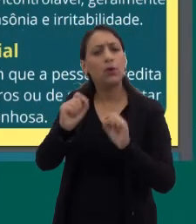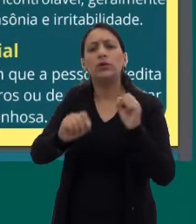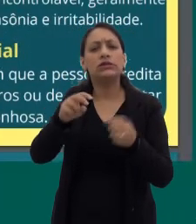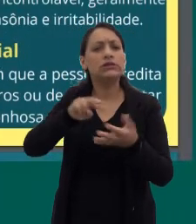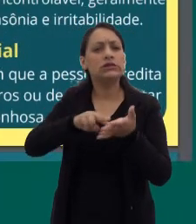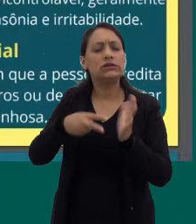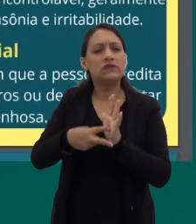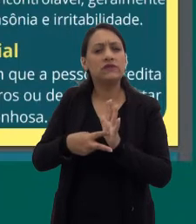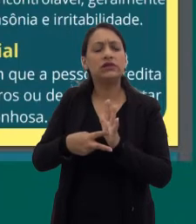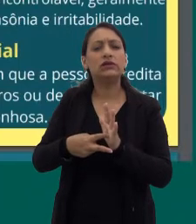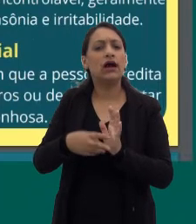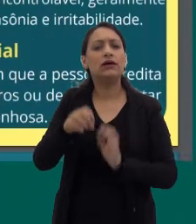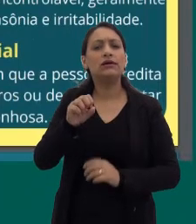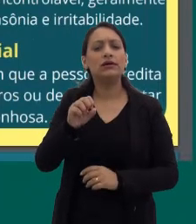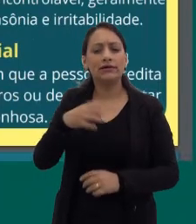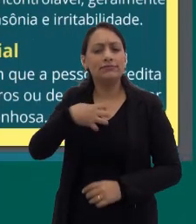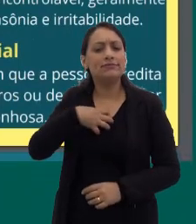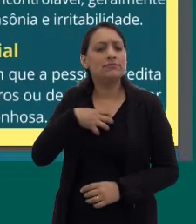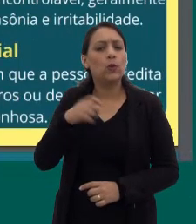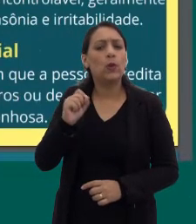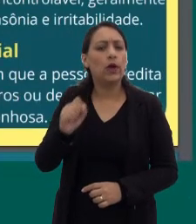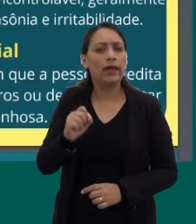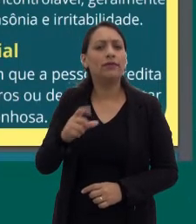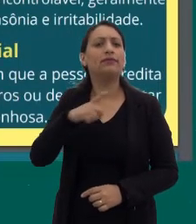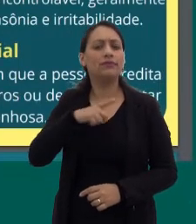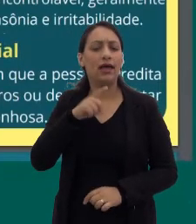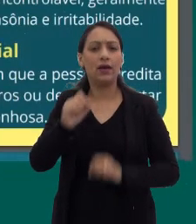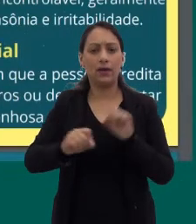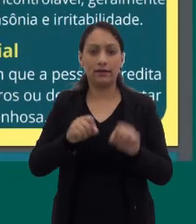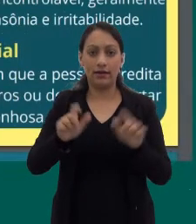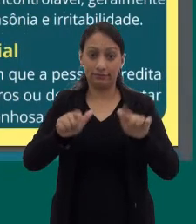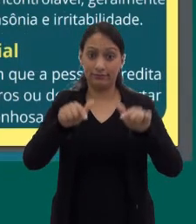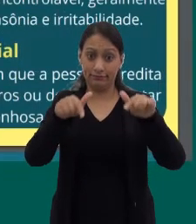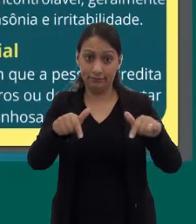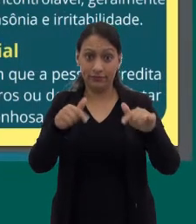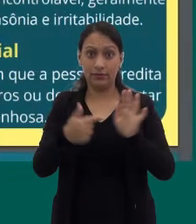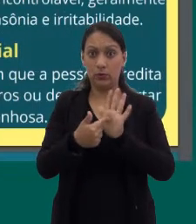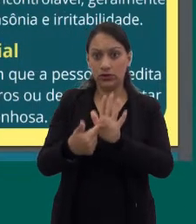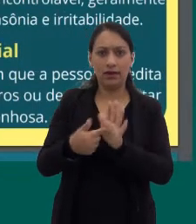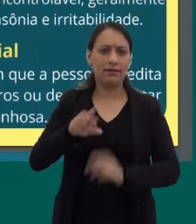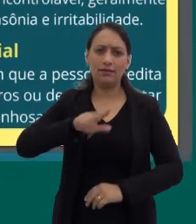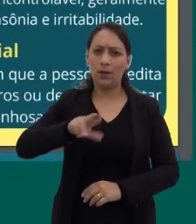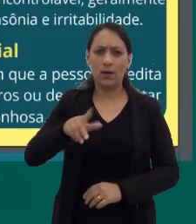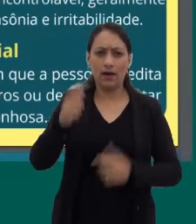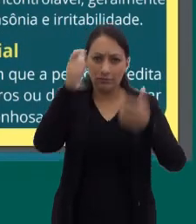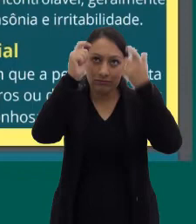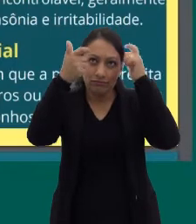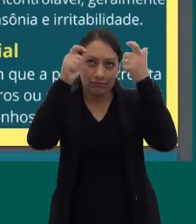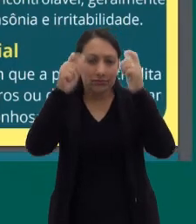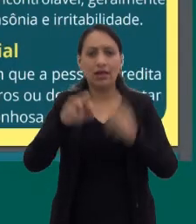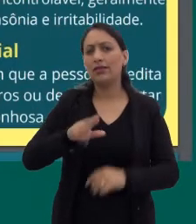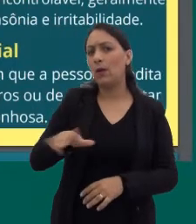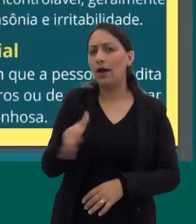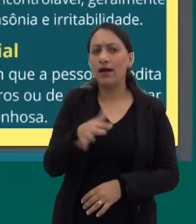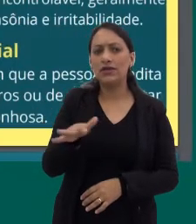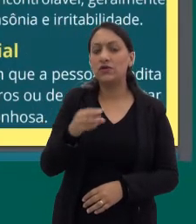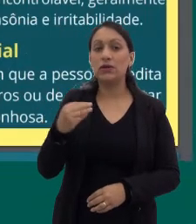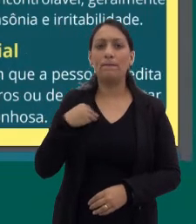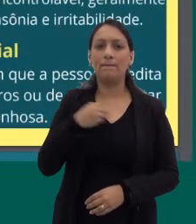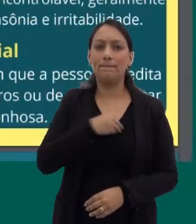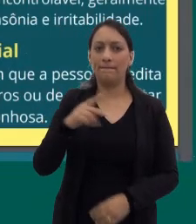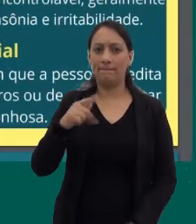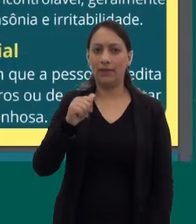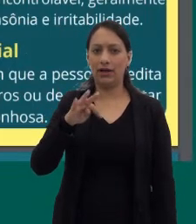essa ansiedade. Tem critérios diagnósticos, nem tudo é um transtorno, nem tudo é patológico. Fora, muito pode